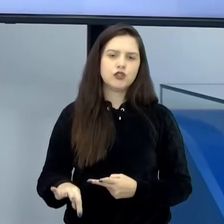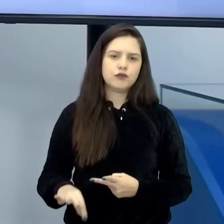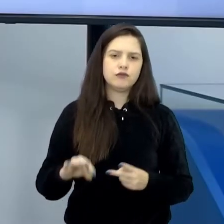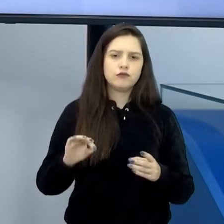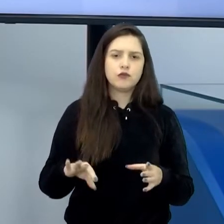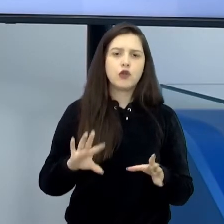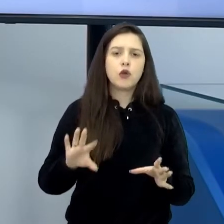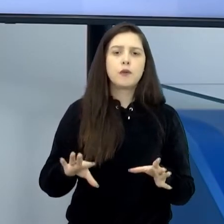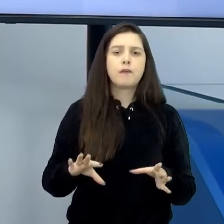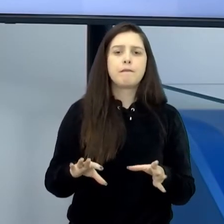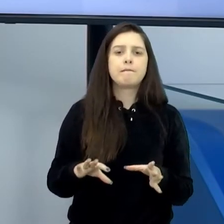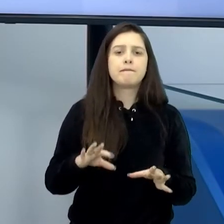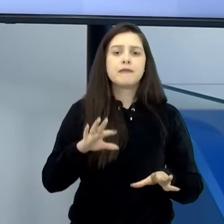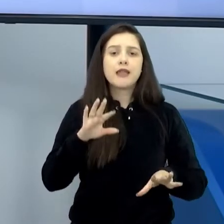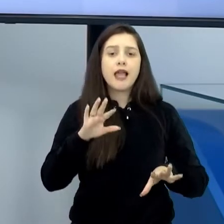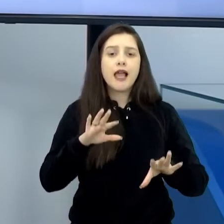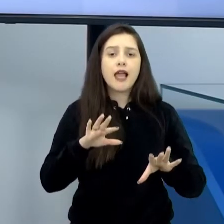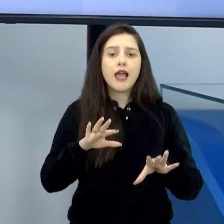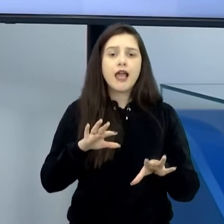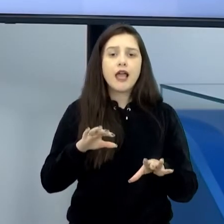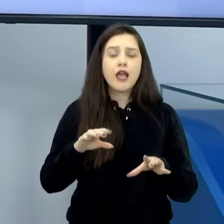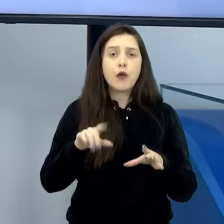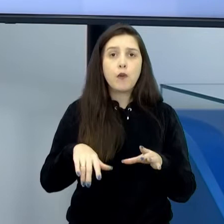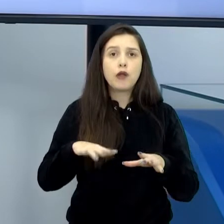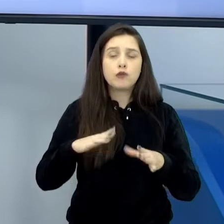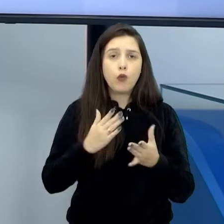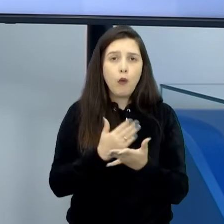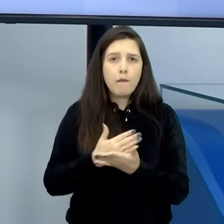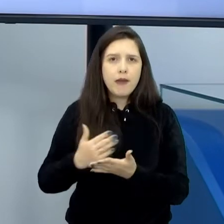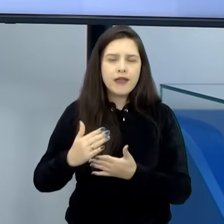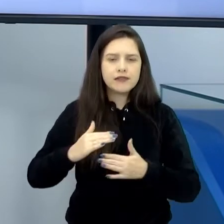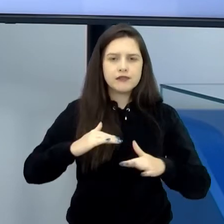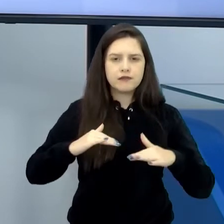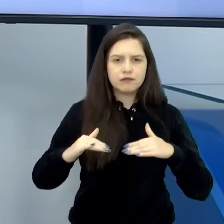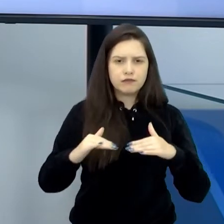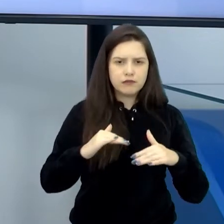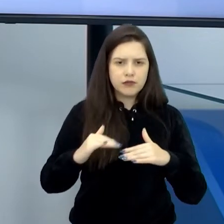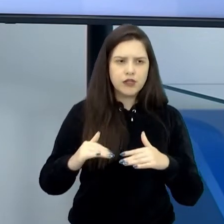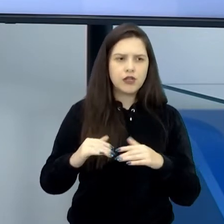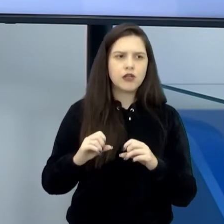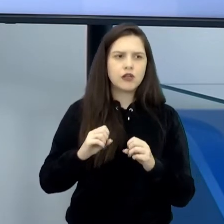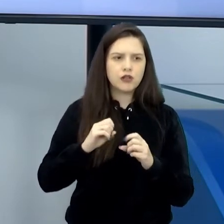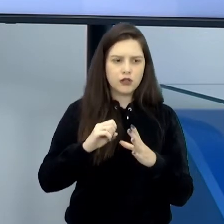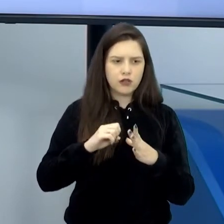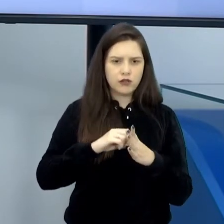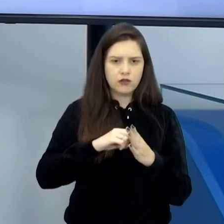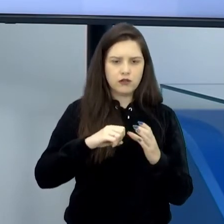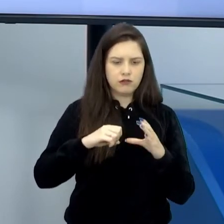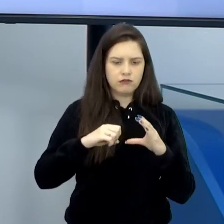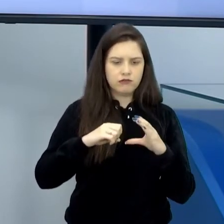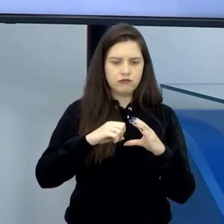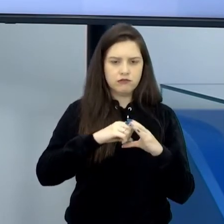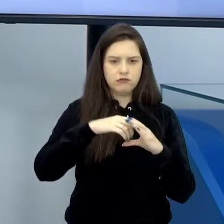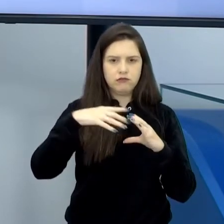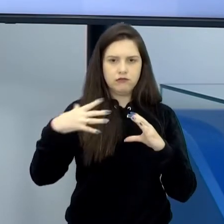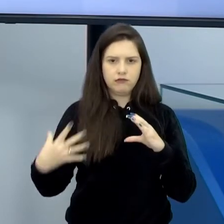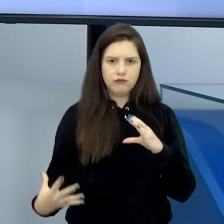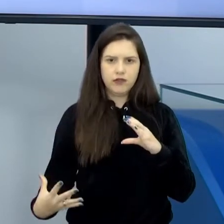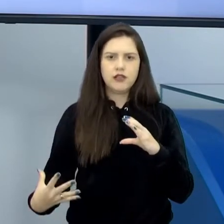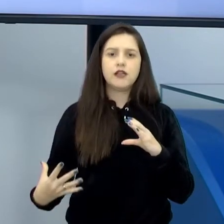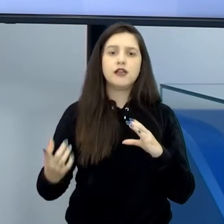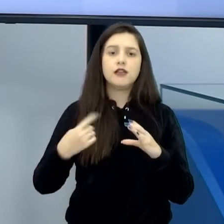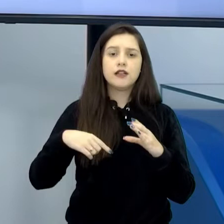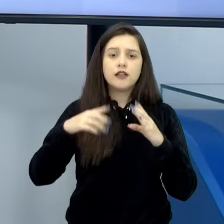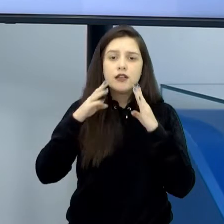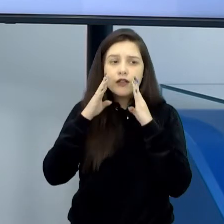no sólido as partículas que formam ele estão muito próximas e organizadas. Então não vai ter como você medir concentração, porque a